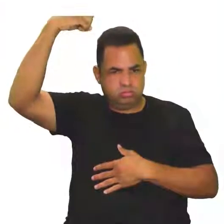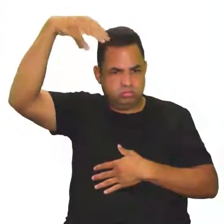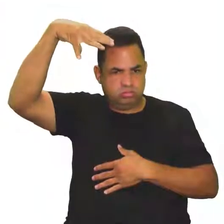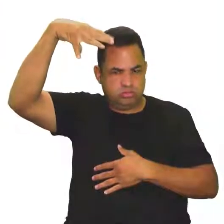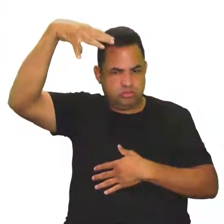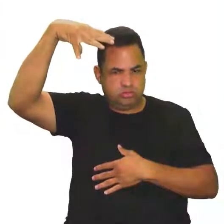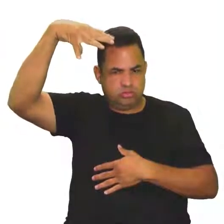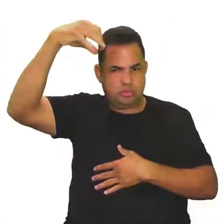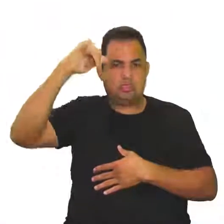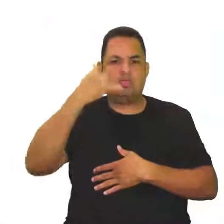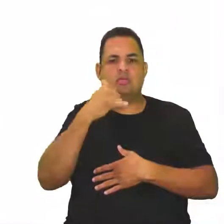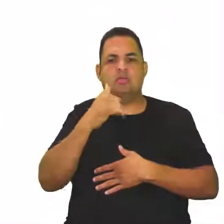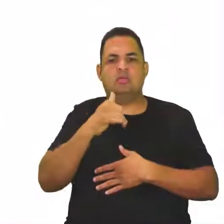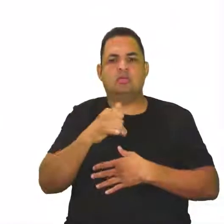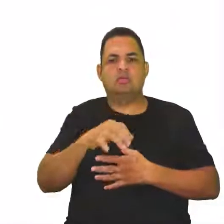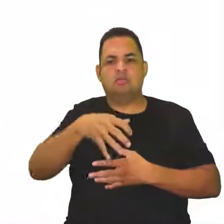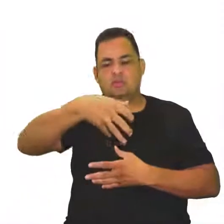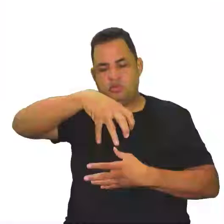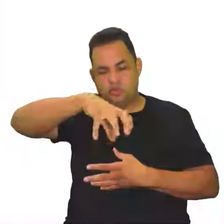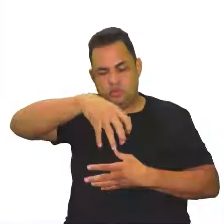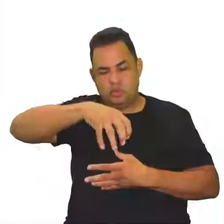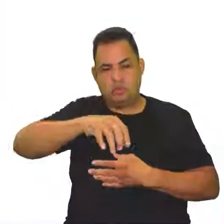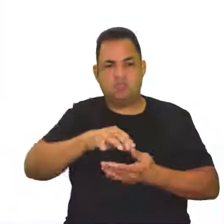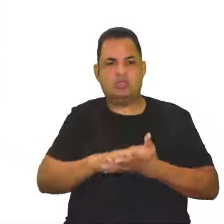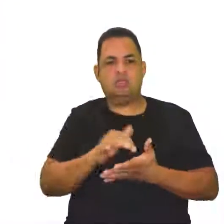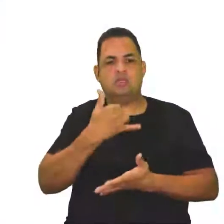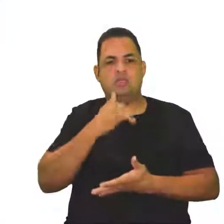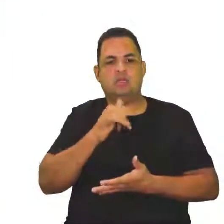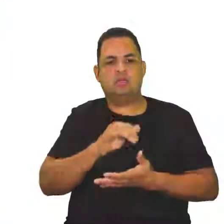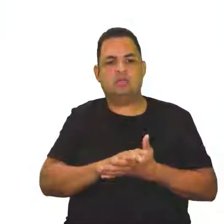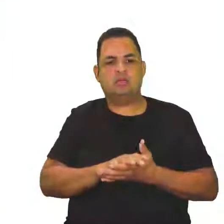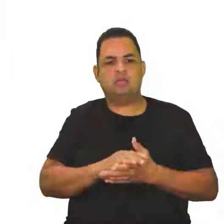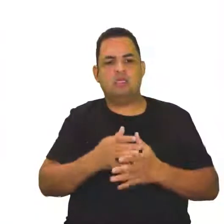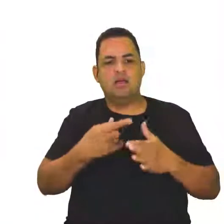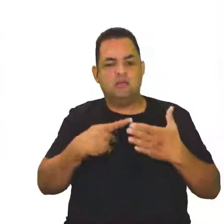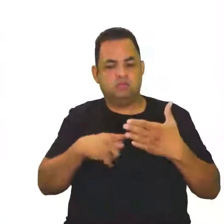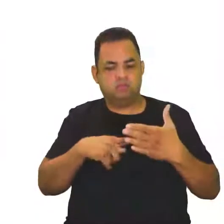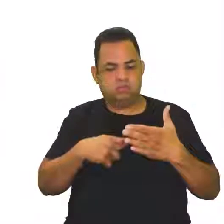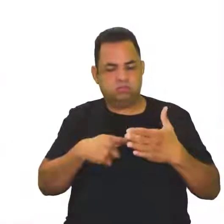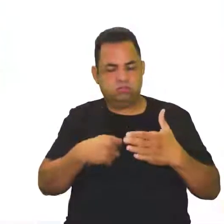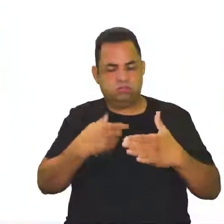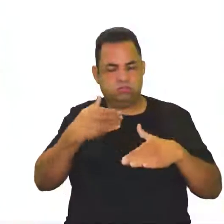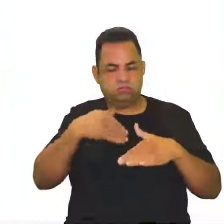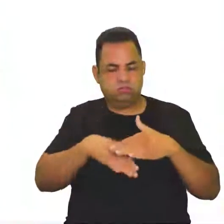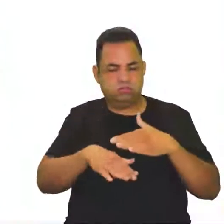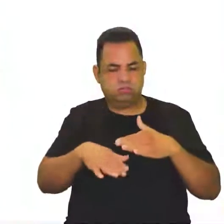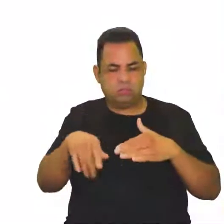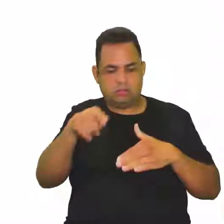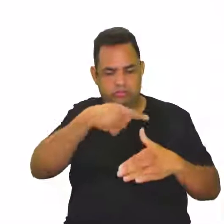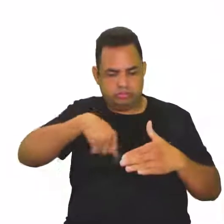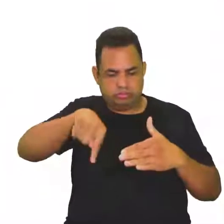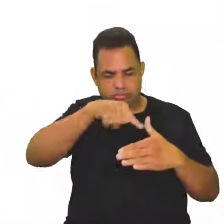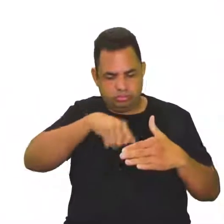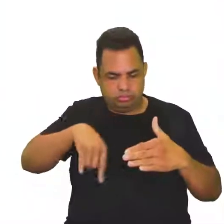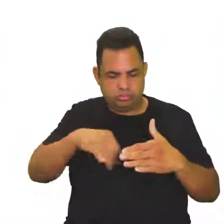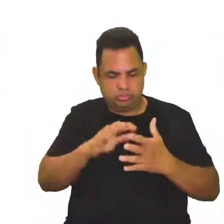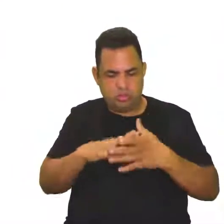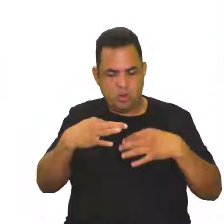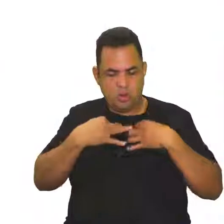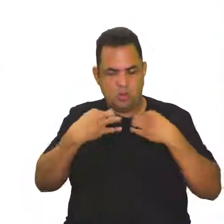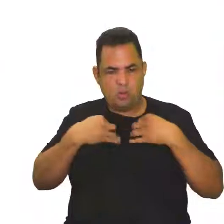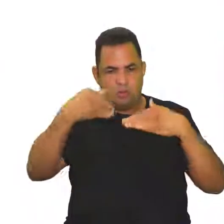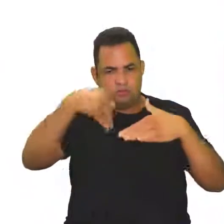Uma máquina de lavar roupas. Toda vez que ligamos à terra uma armadura